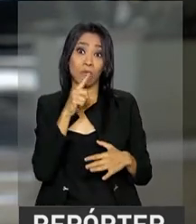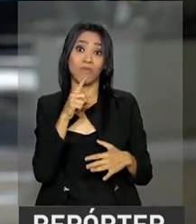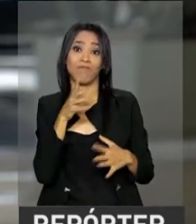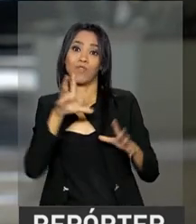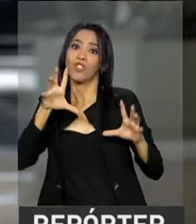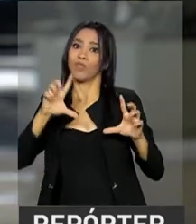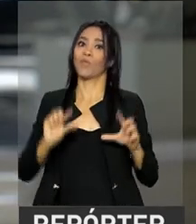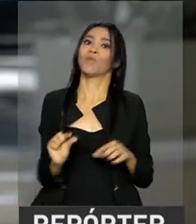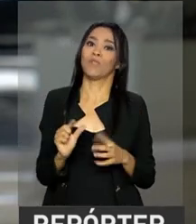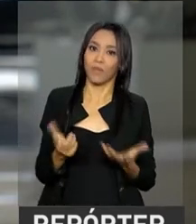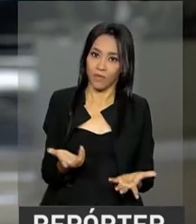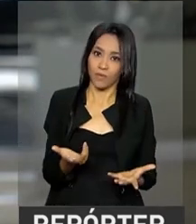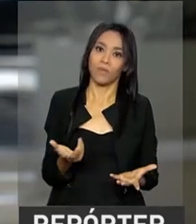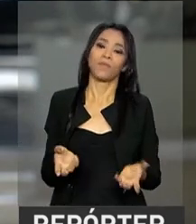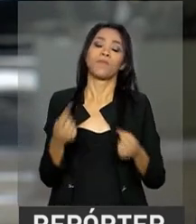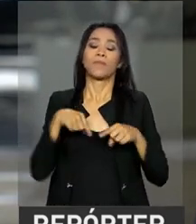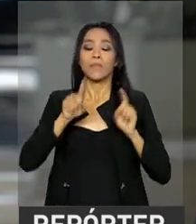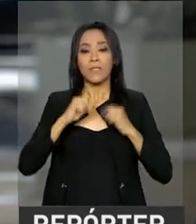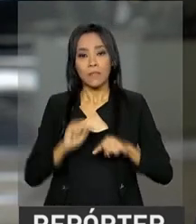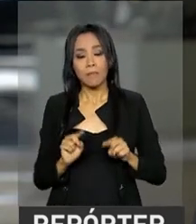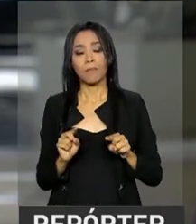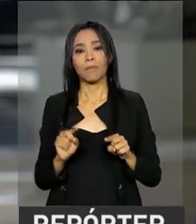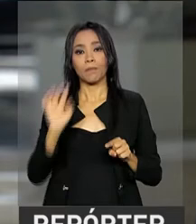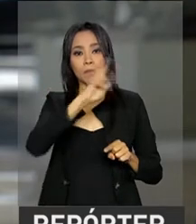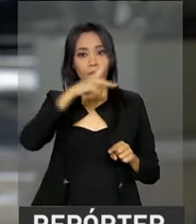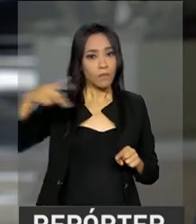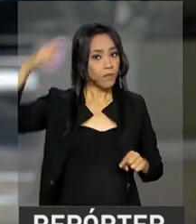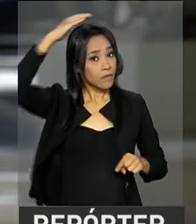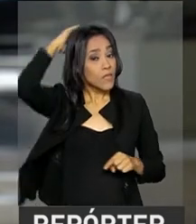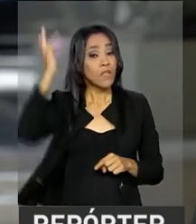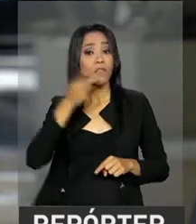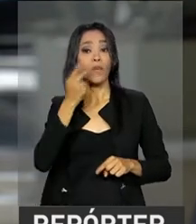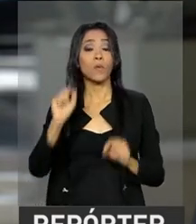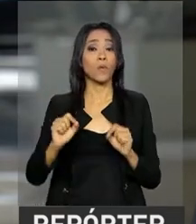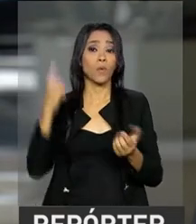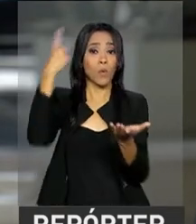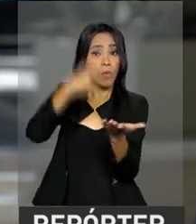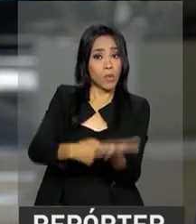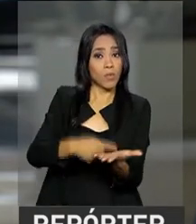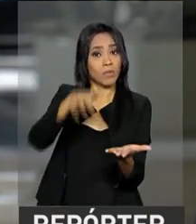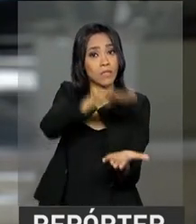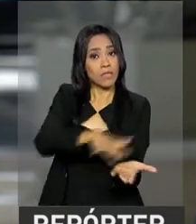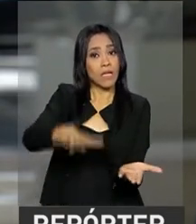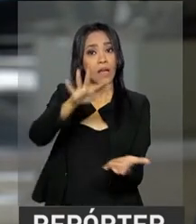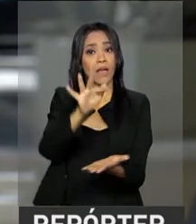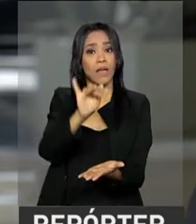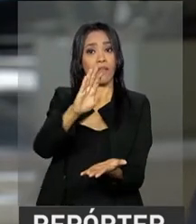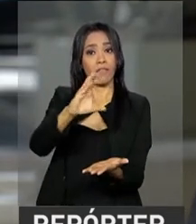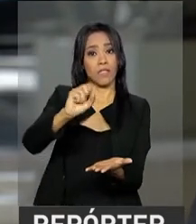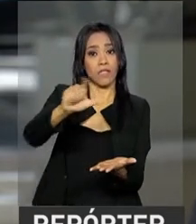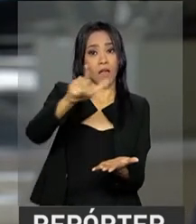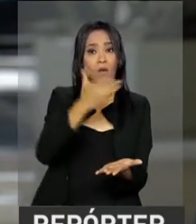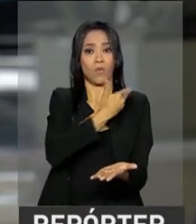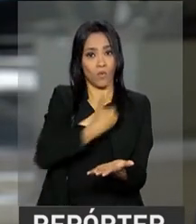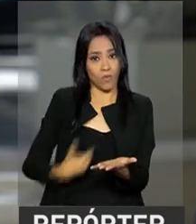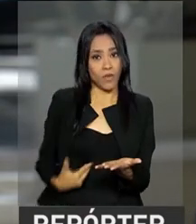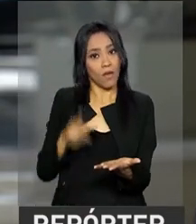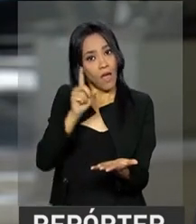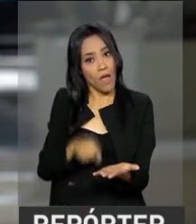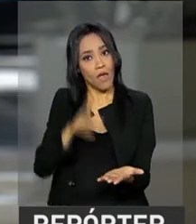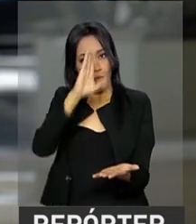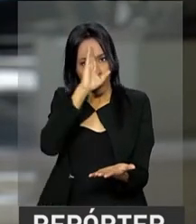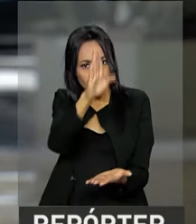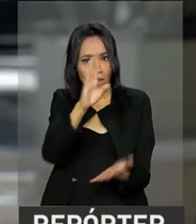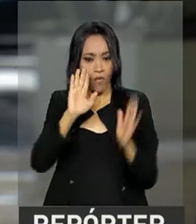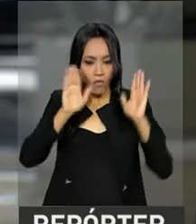meses o presidente michel temer destacou a responsabilidade fiscal do governo é um foco do governo a prioridade do